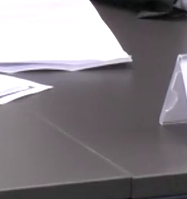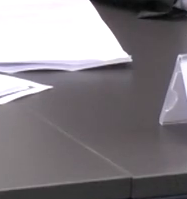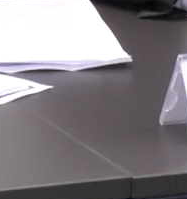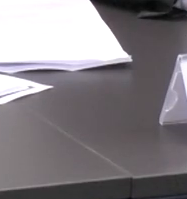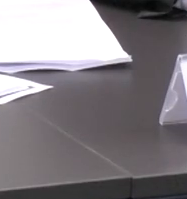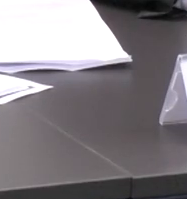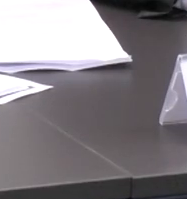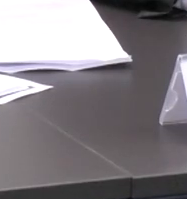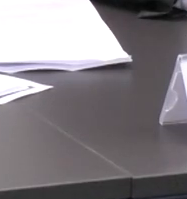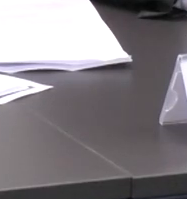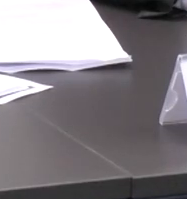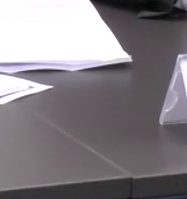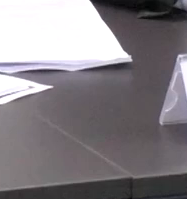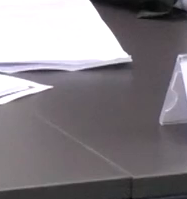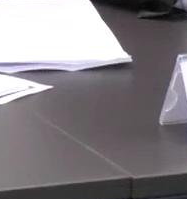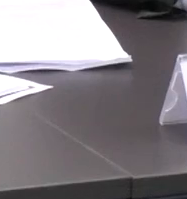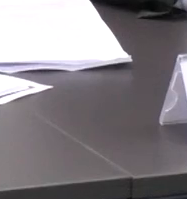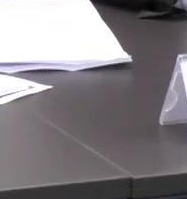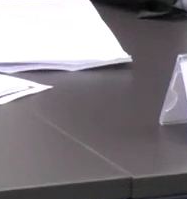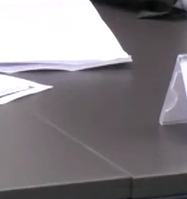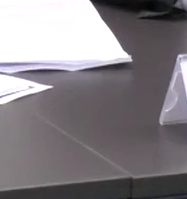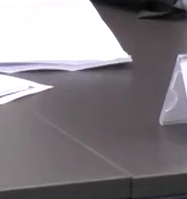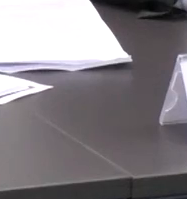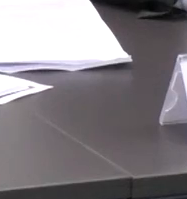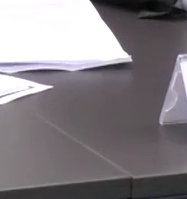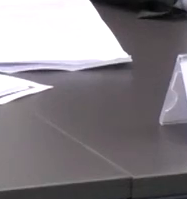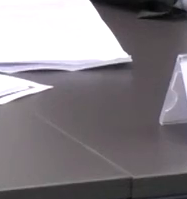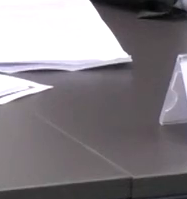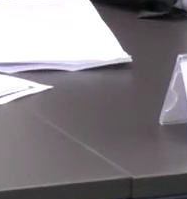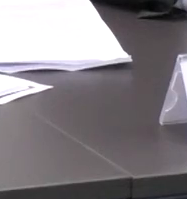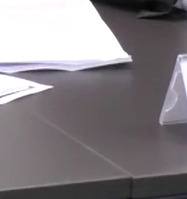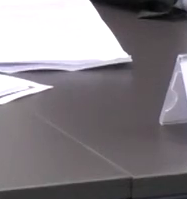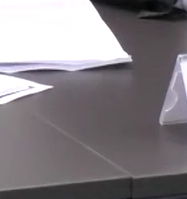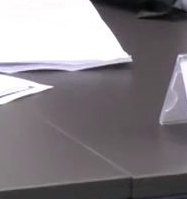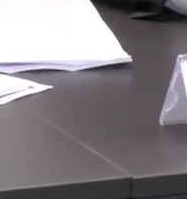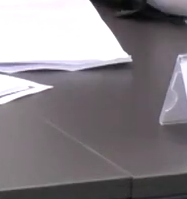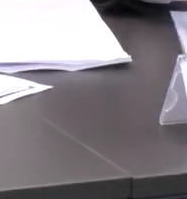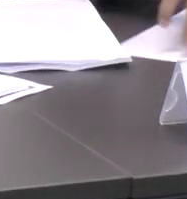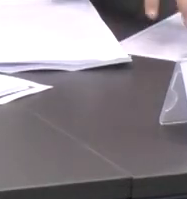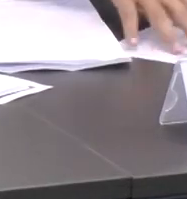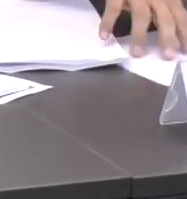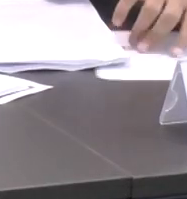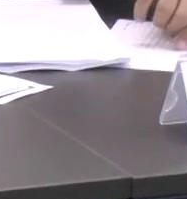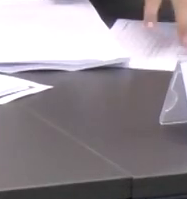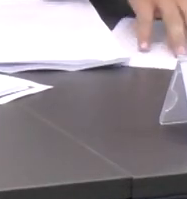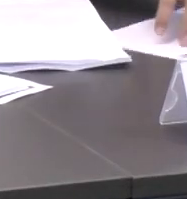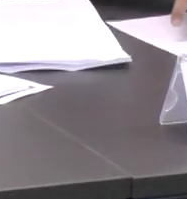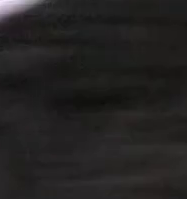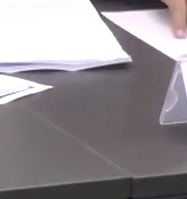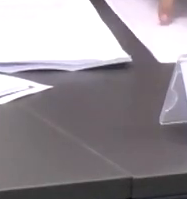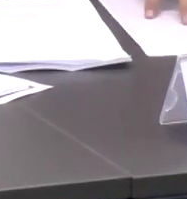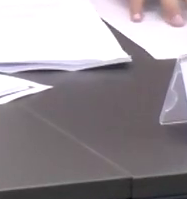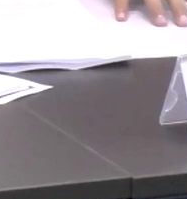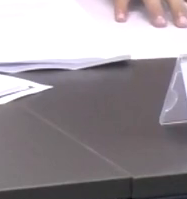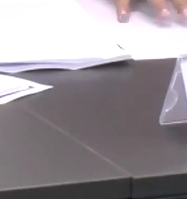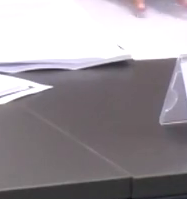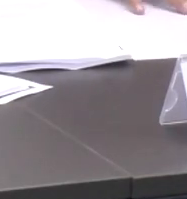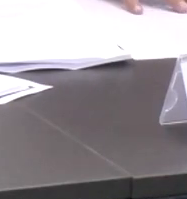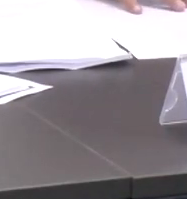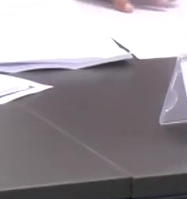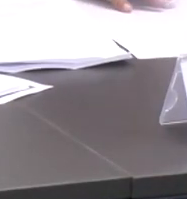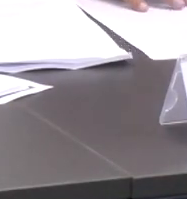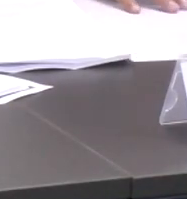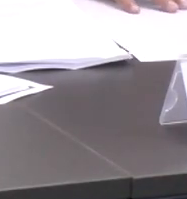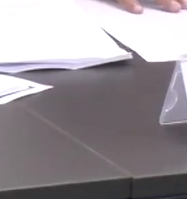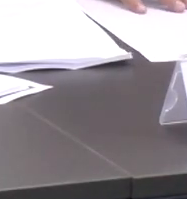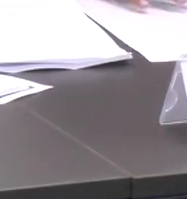mãe chora todos os dias Márcio todos os dias minha mãe chora você é maluco filho você é louco você foi um filho que